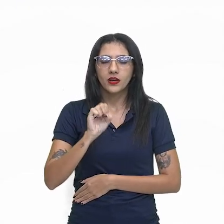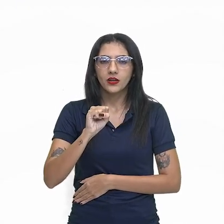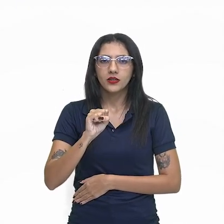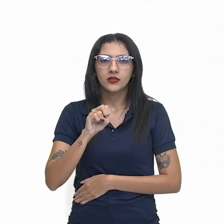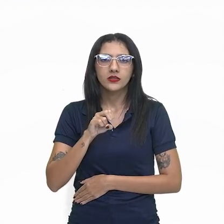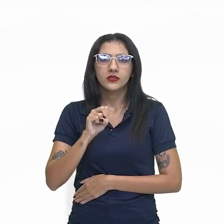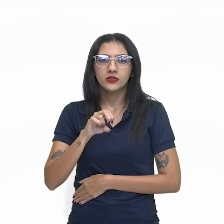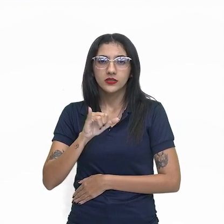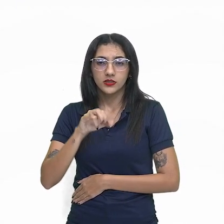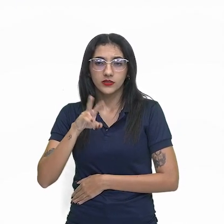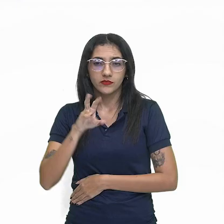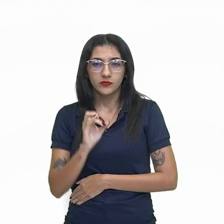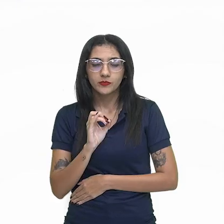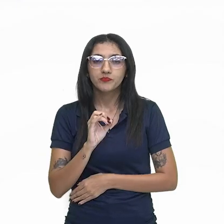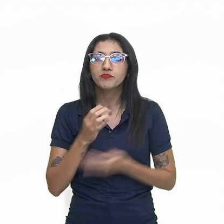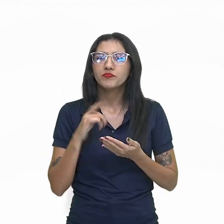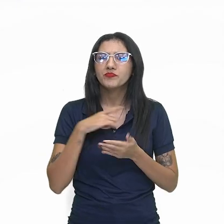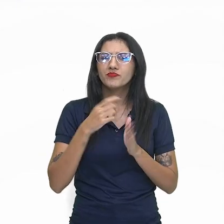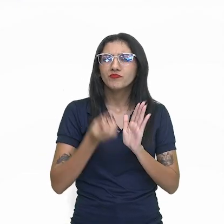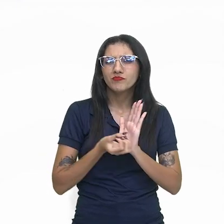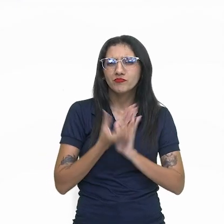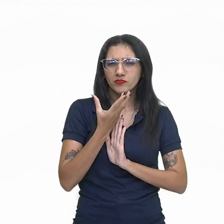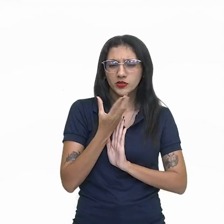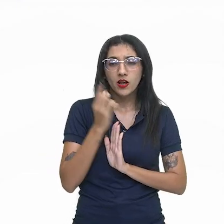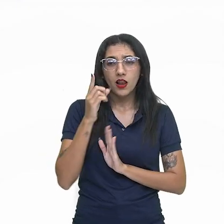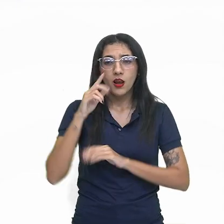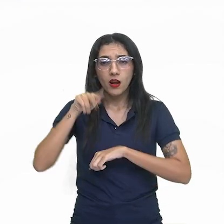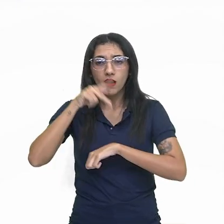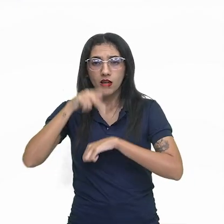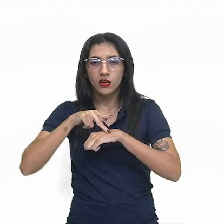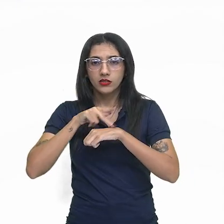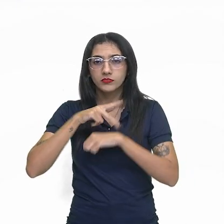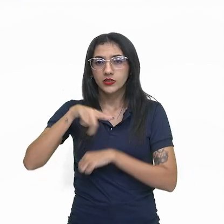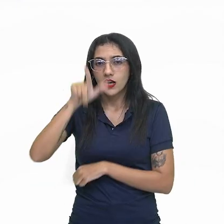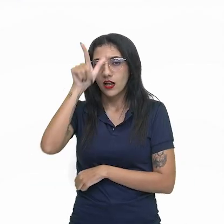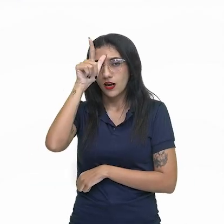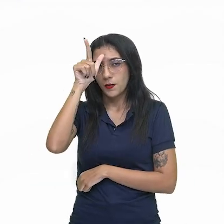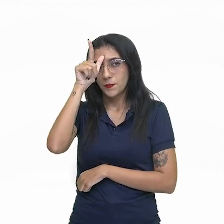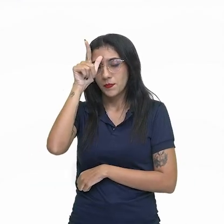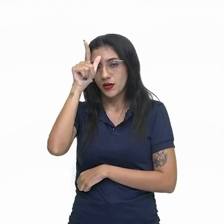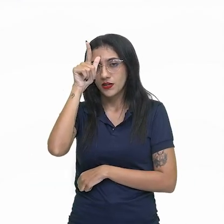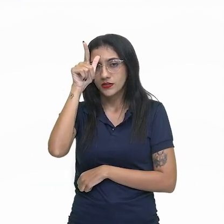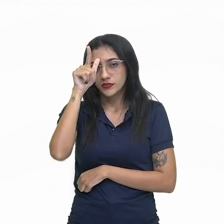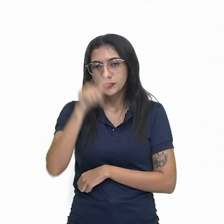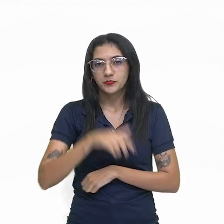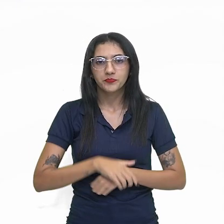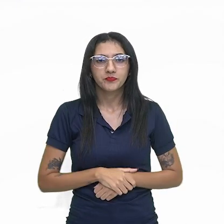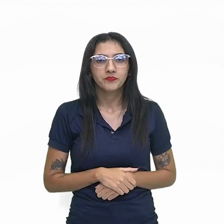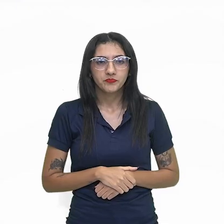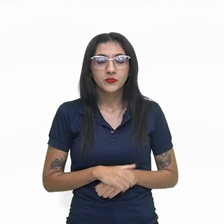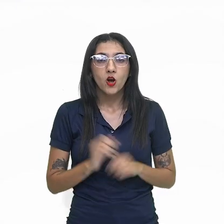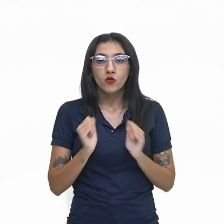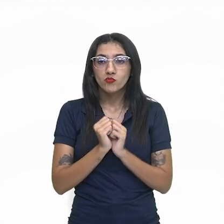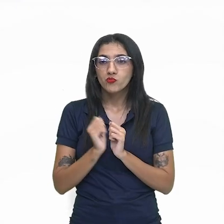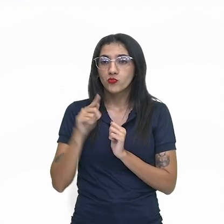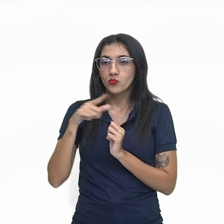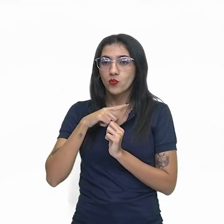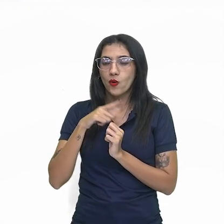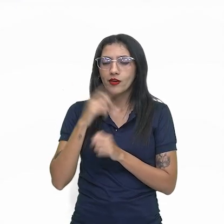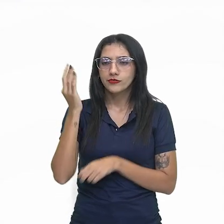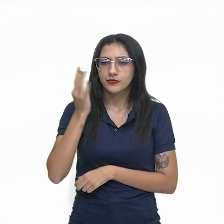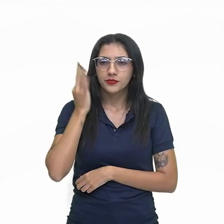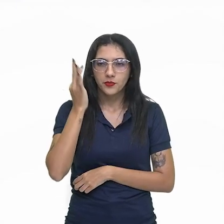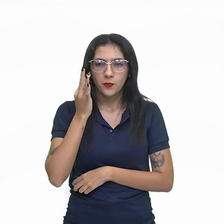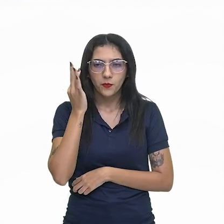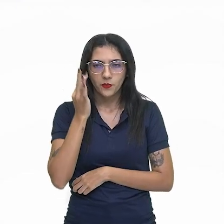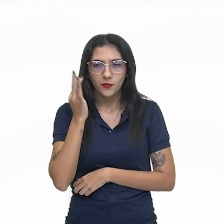Essa sociologia surgiu na Alemanha, né, com o que nós já falamos aqui, o teórico estudioso aí, Max